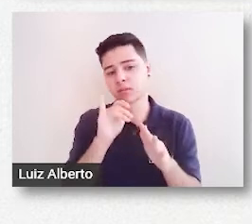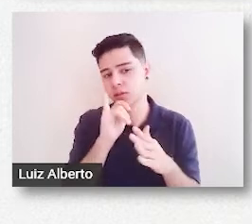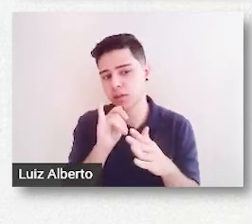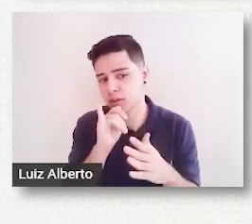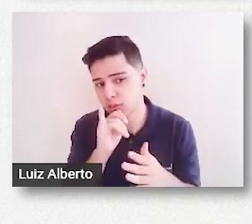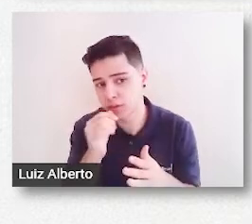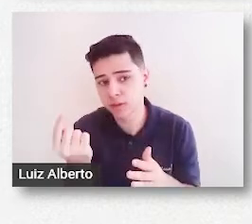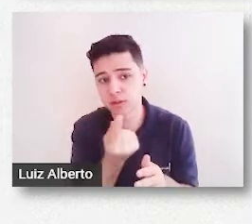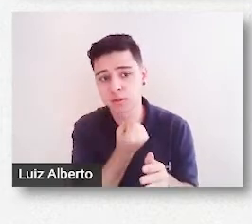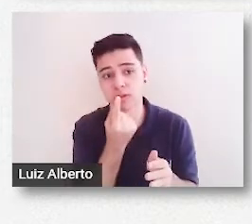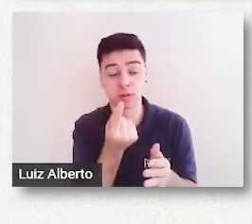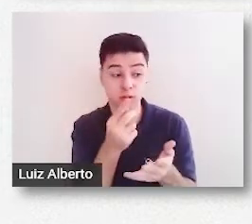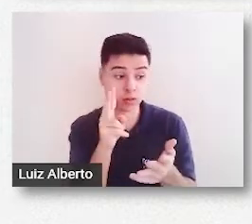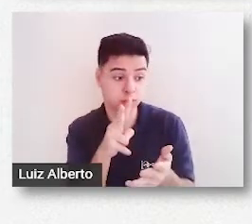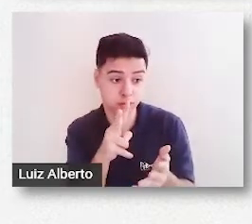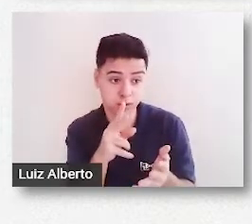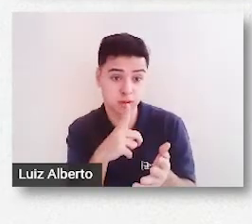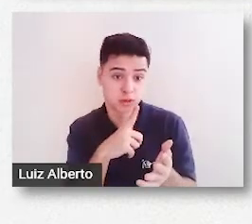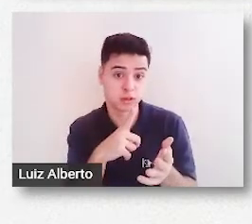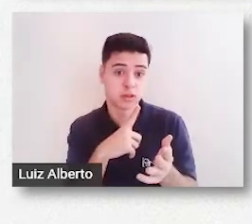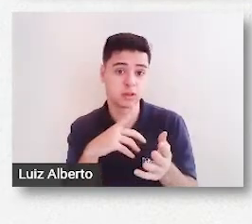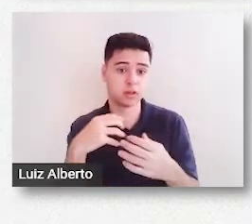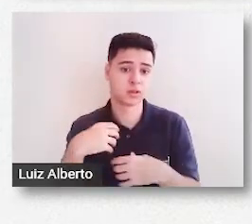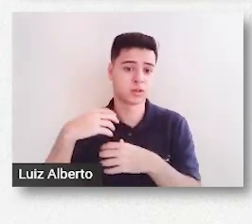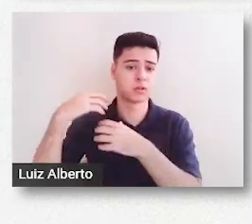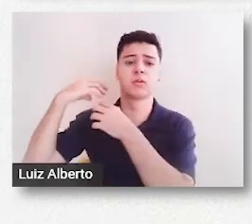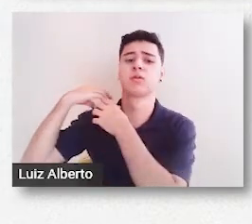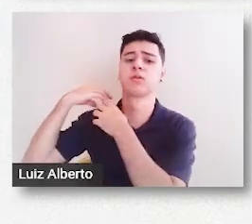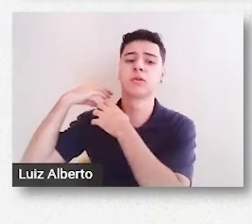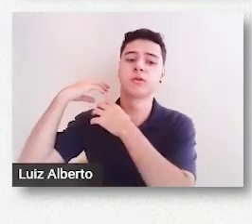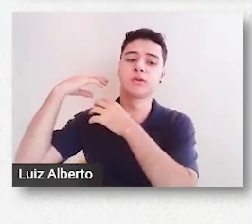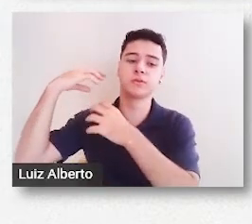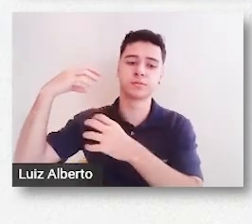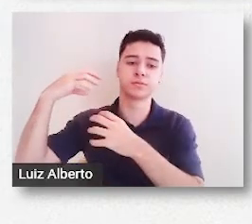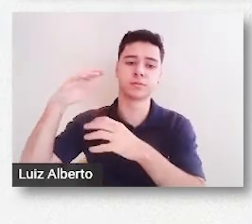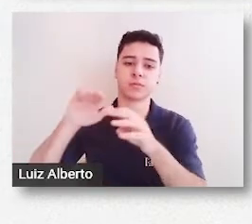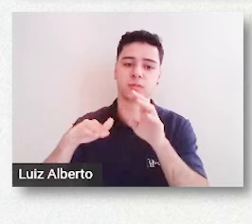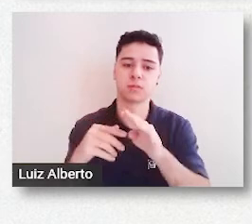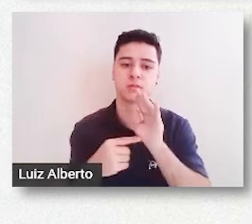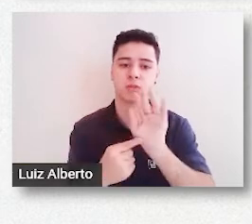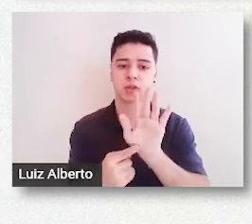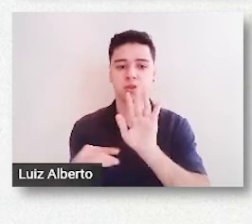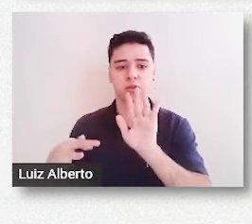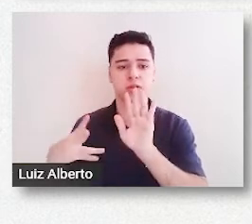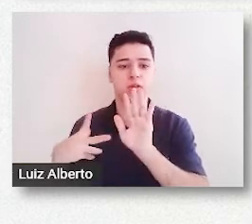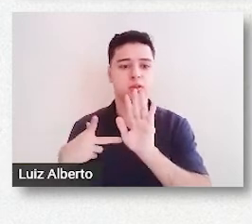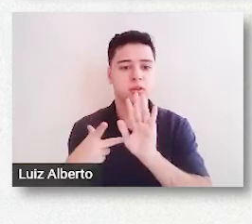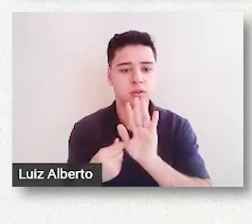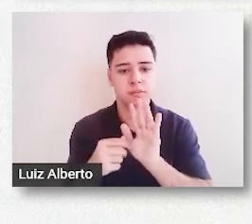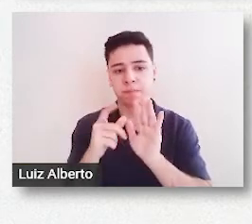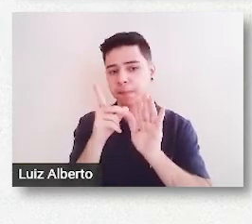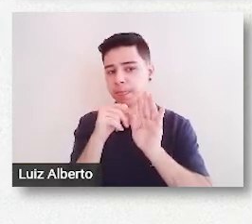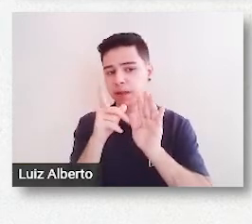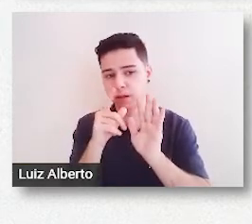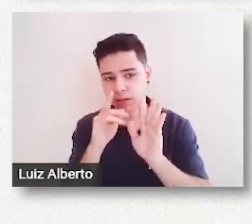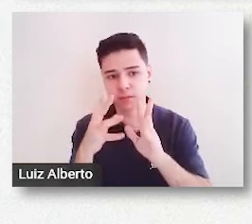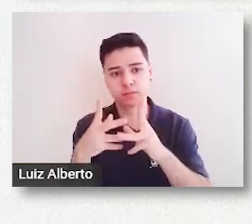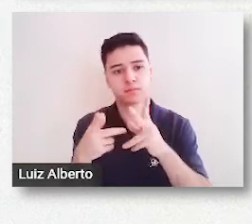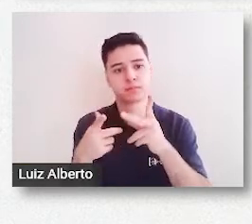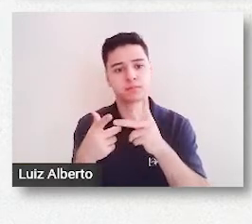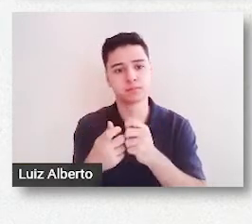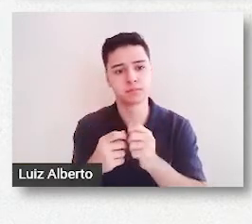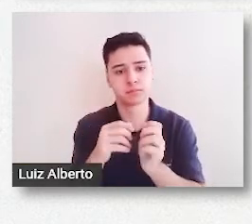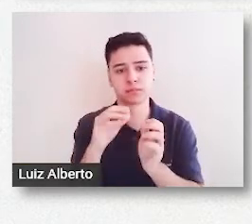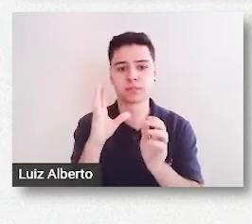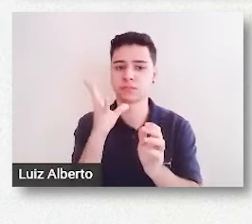ver de Aleijadinho, ele ainda traz uma cabaça, talvez uma analogia à questão do armazenamento de água nesses